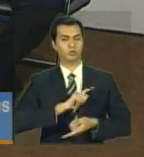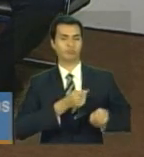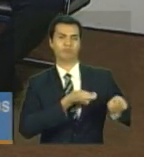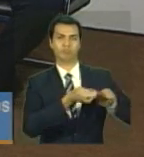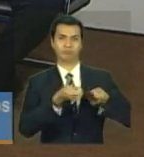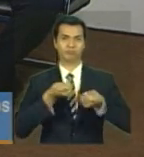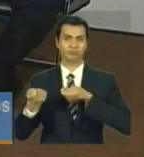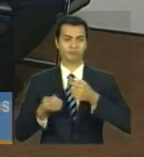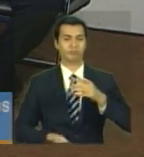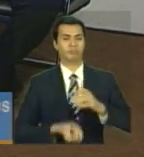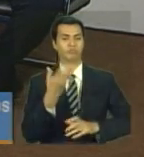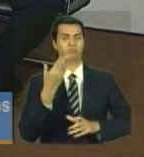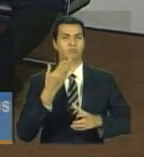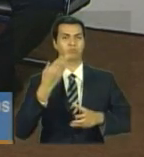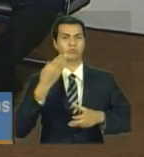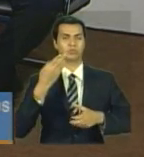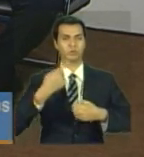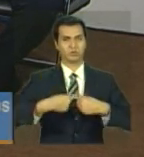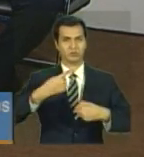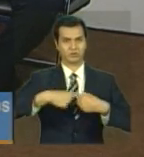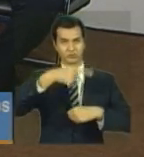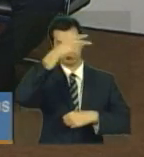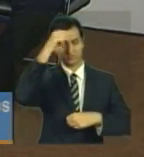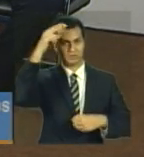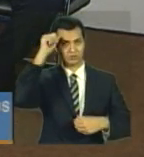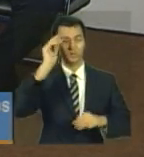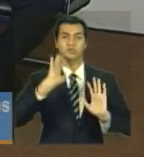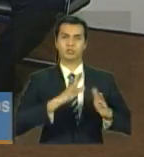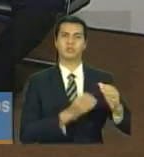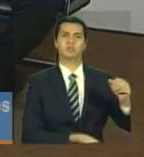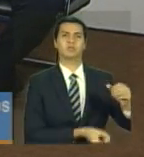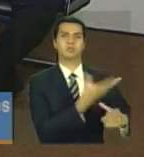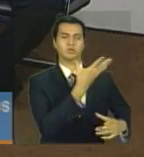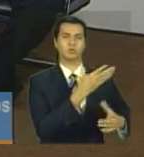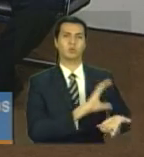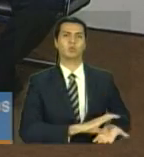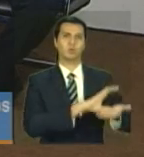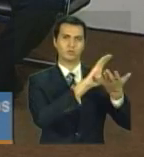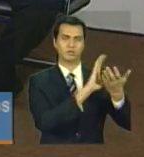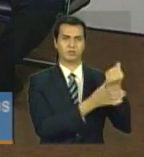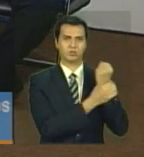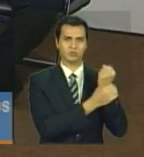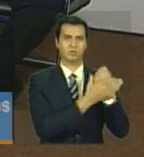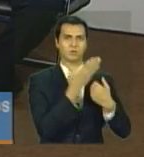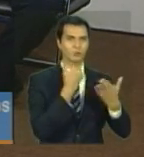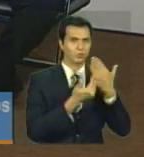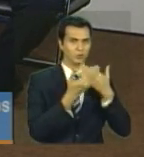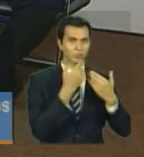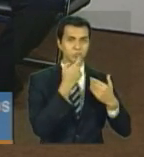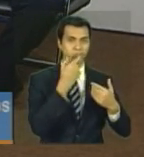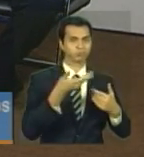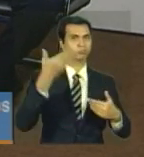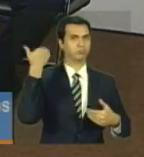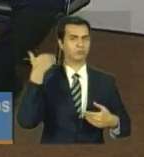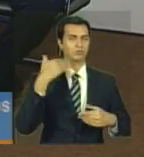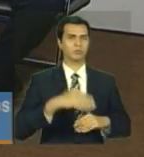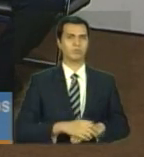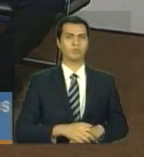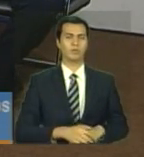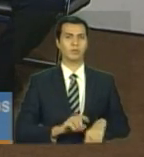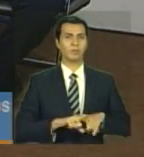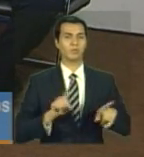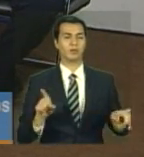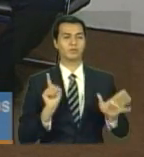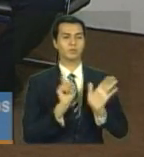município. Foi criado o Conselho Municipal de Segurança Alimentar e Nutricional recentemente. No entanto, ela